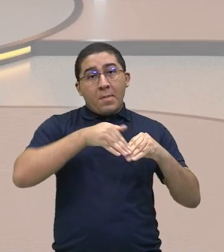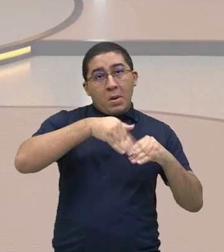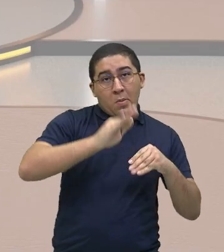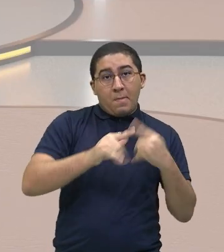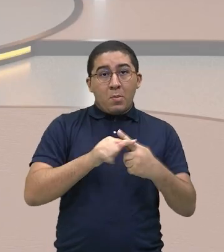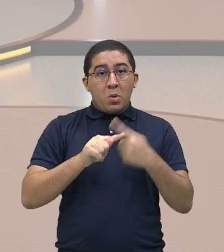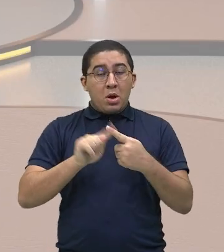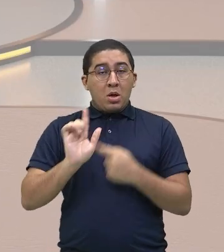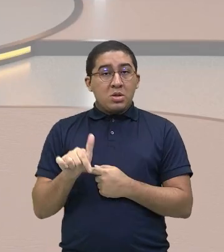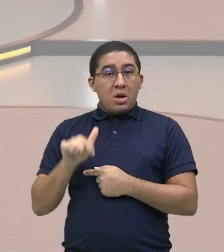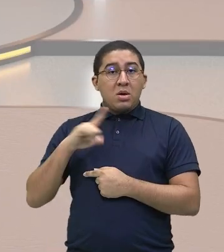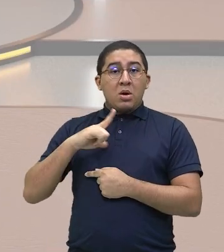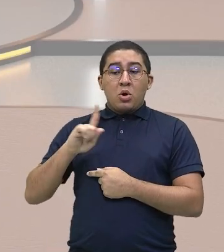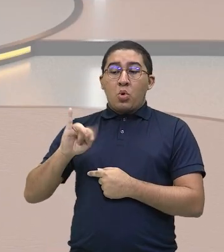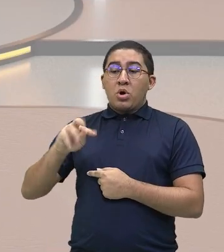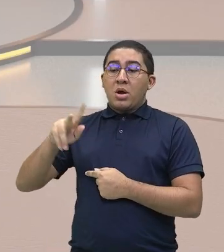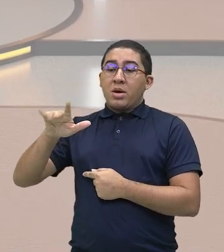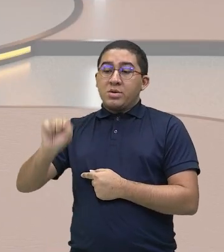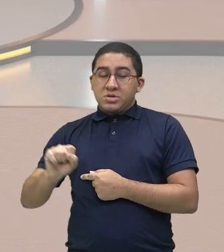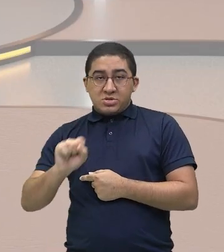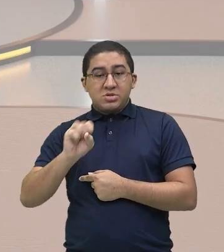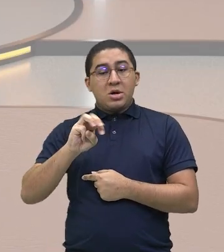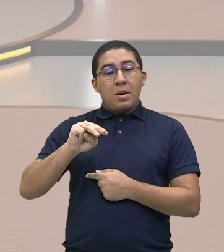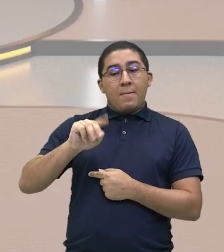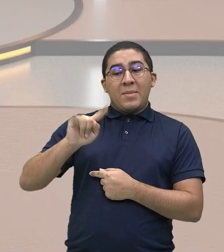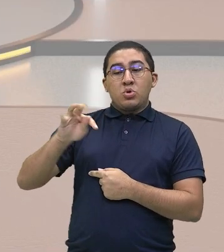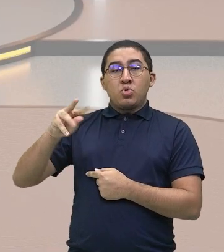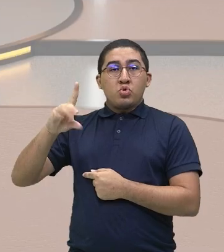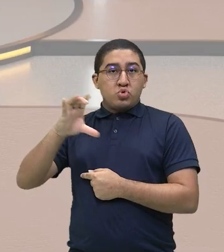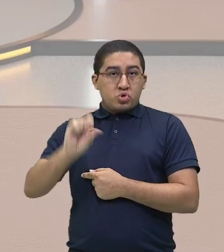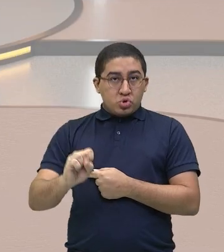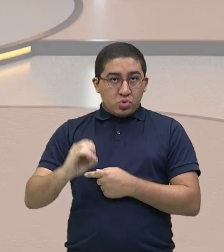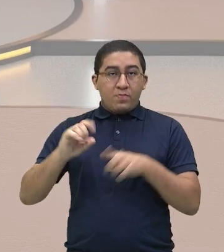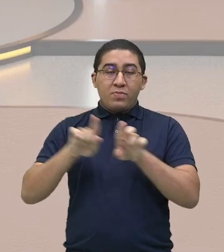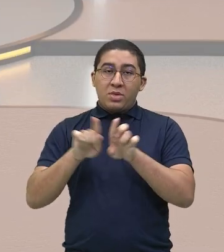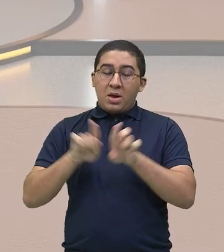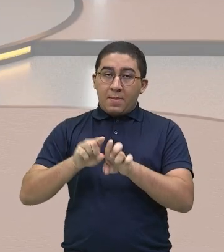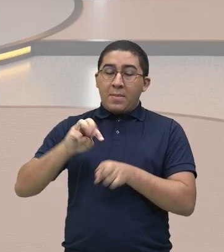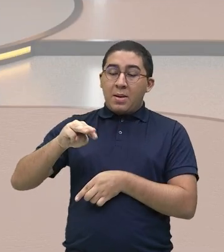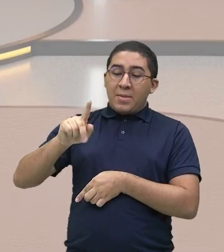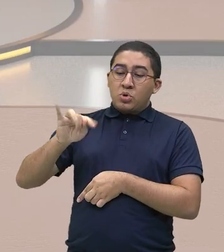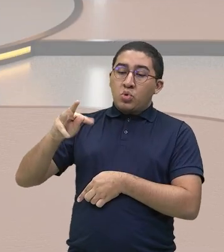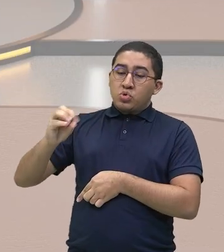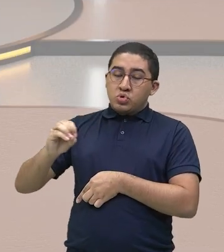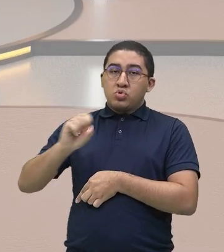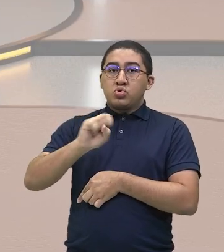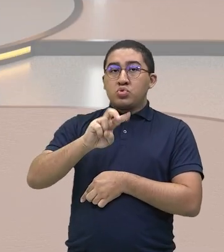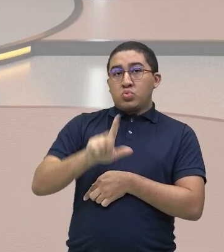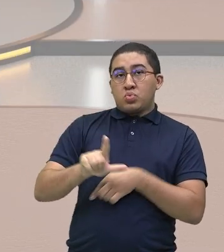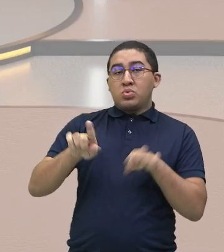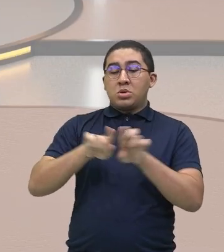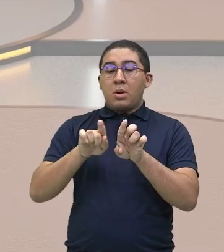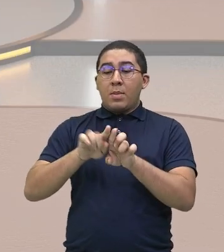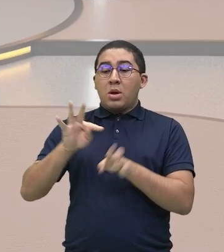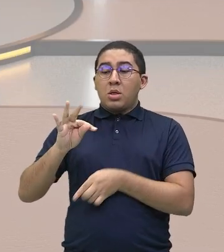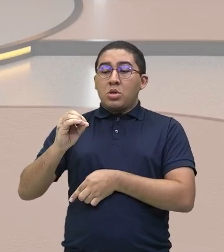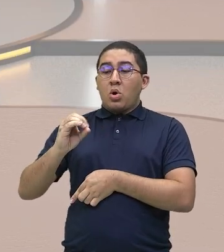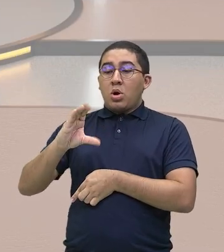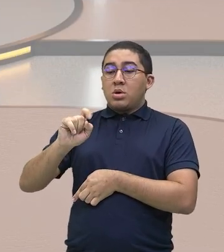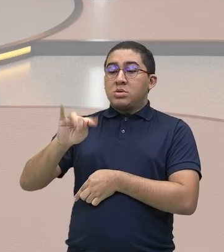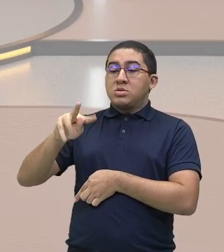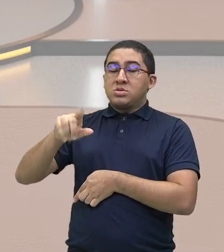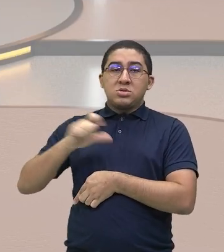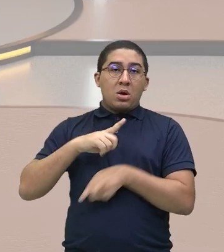centro-oeste inclui Goiás, Mato Grosso do Sul e Tocantins, e apresenta uma